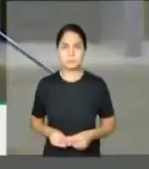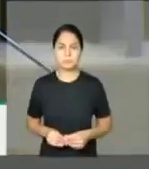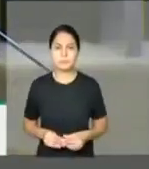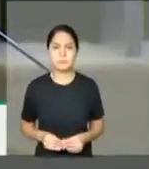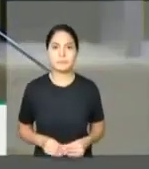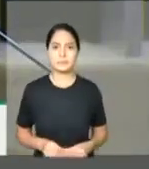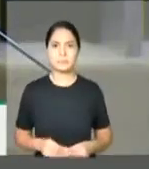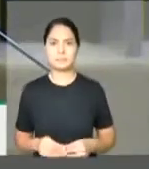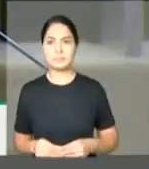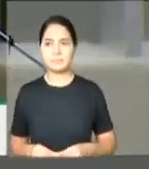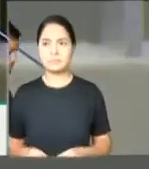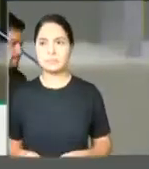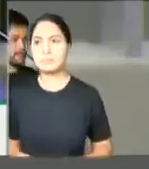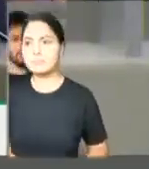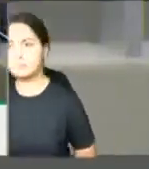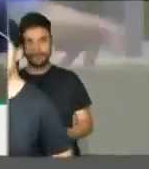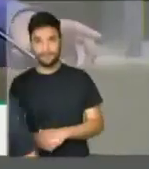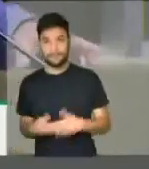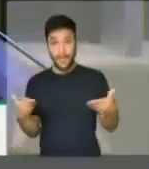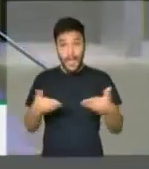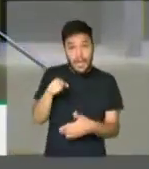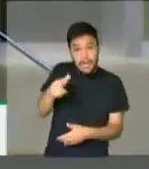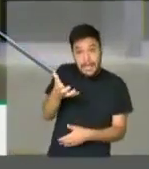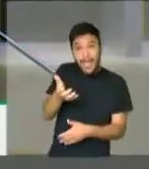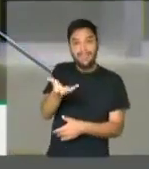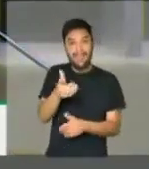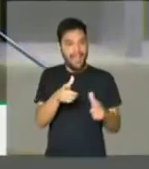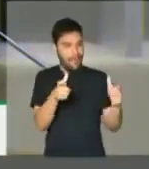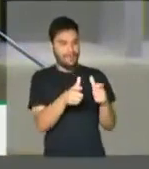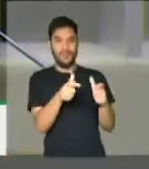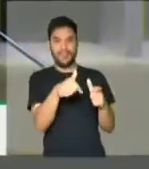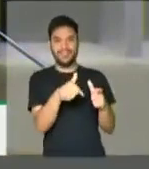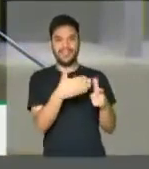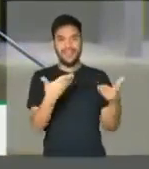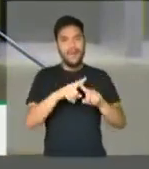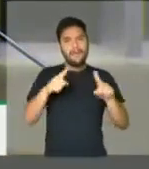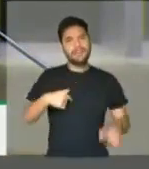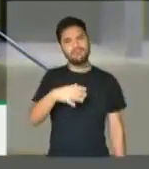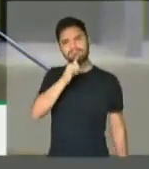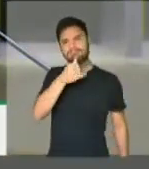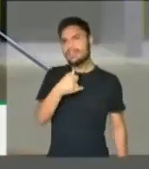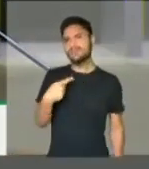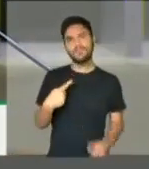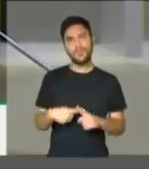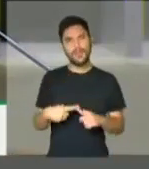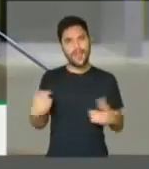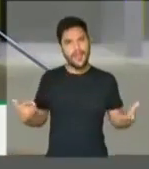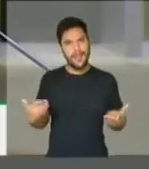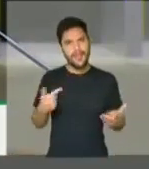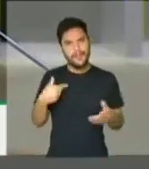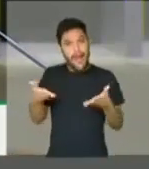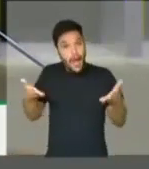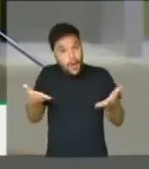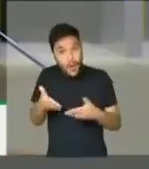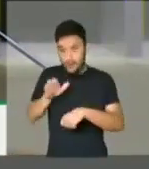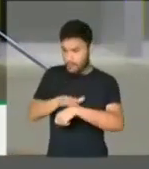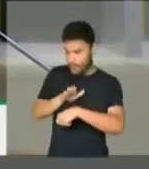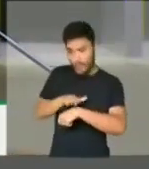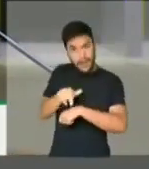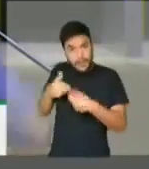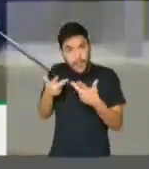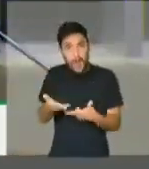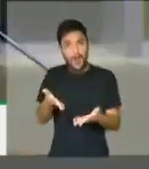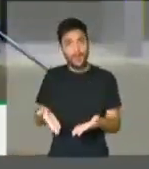maioria. O presidente não quer ter maiorias, ele quer ter minoria. E o que me entristece, senhor presidente, é ver que num momento como